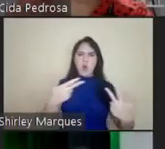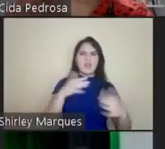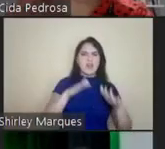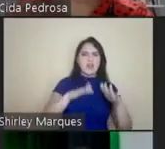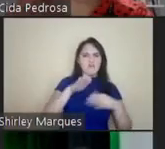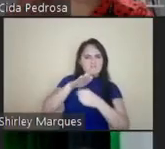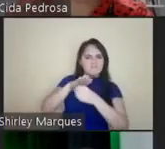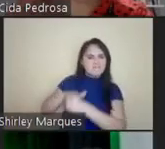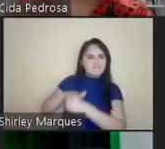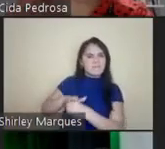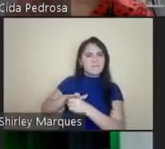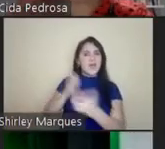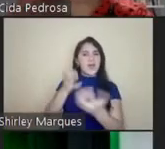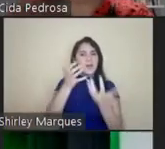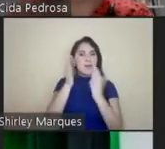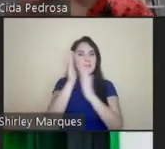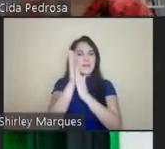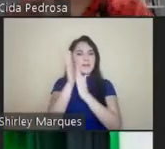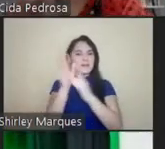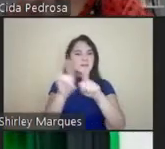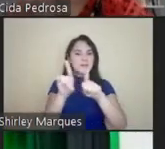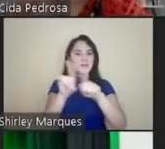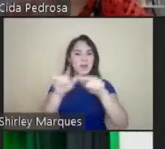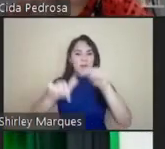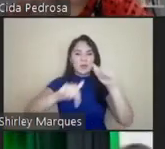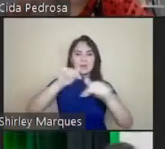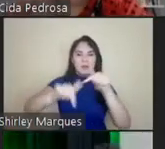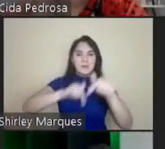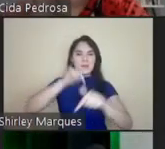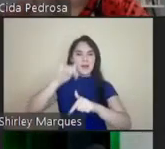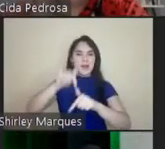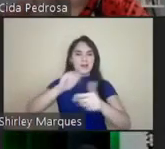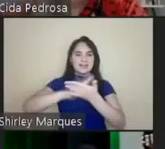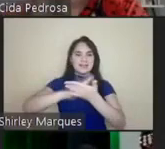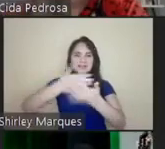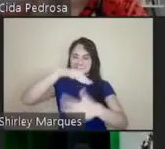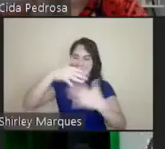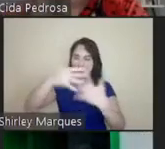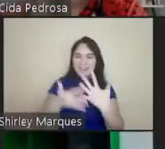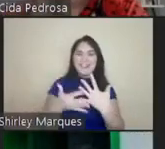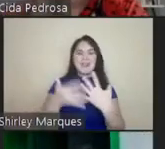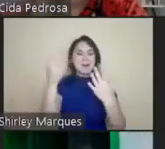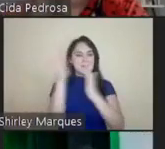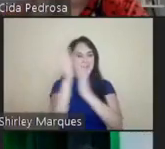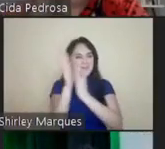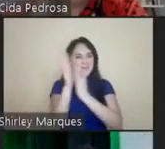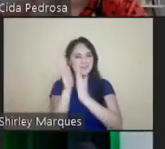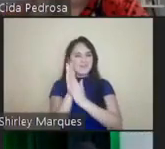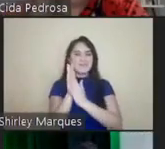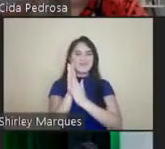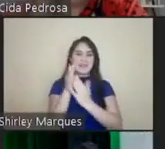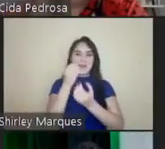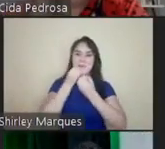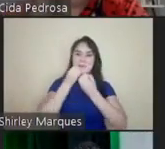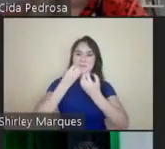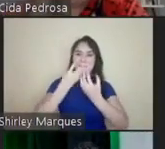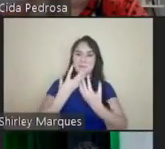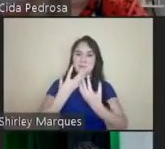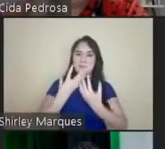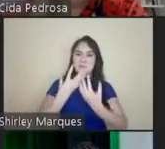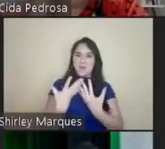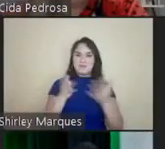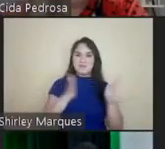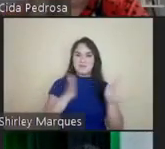Queria parabenizar também o trabalho aí das nossas intérpretes de Libras, parabéns. Muito bom, muito legal dar essa